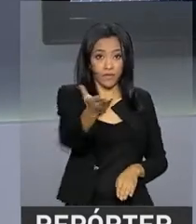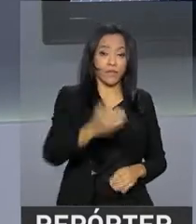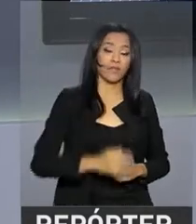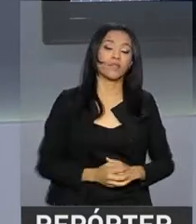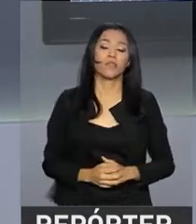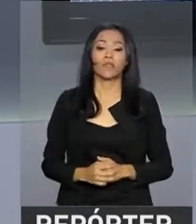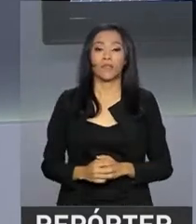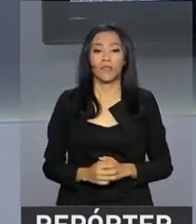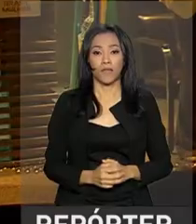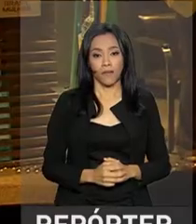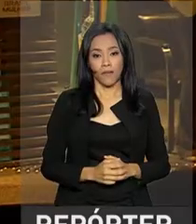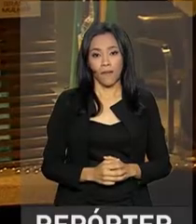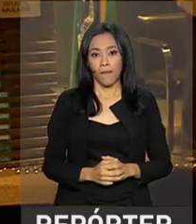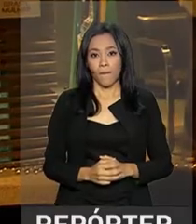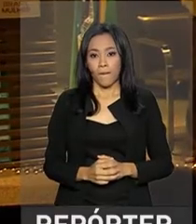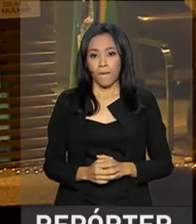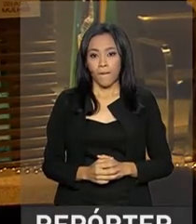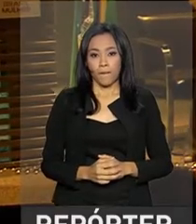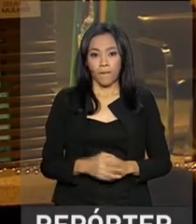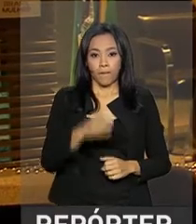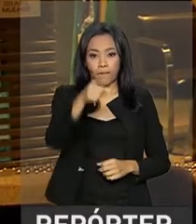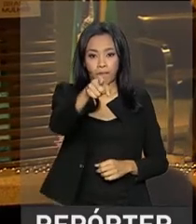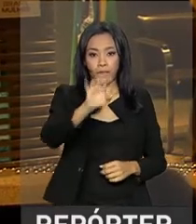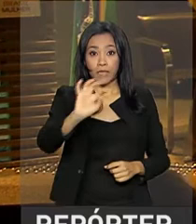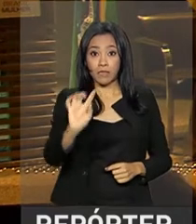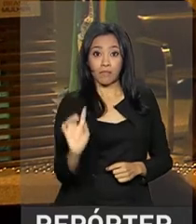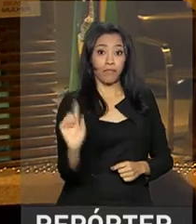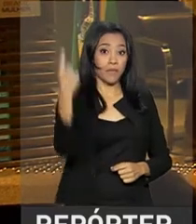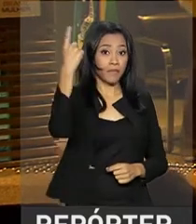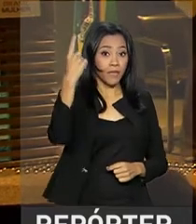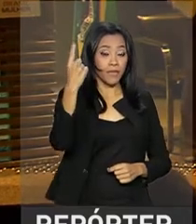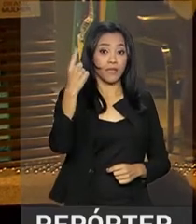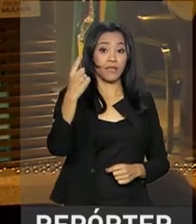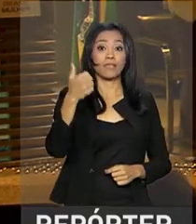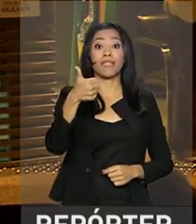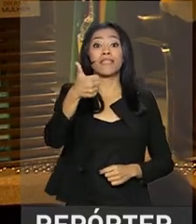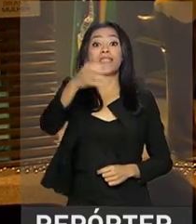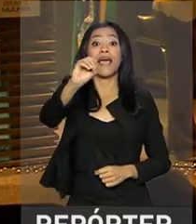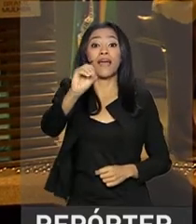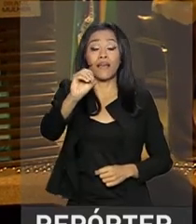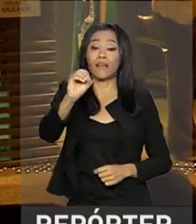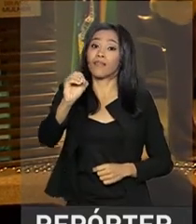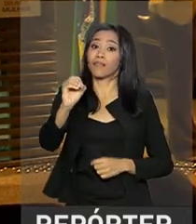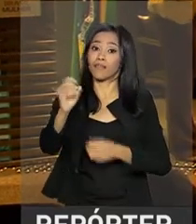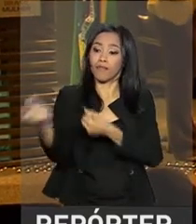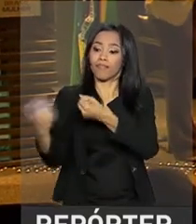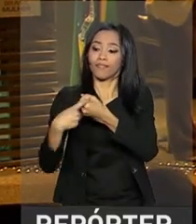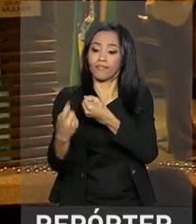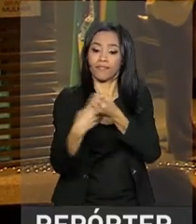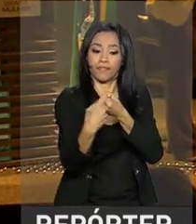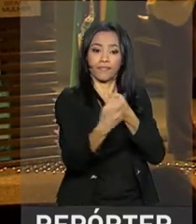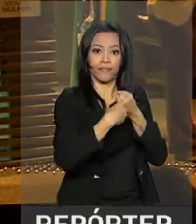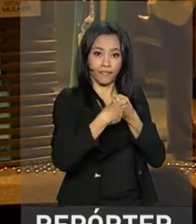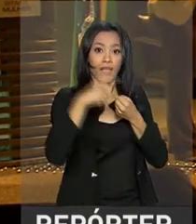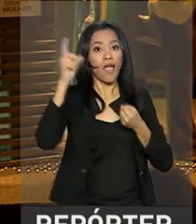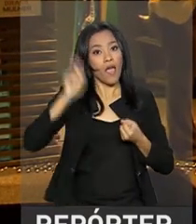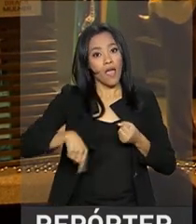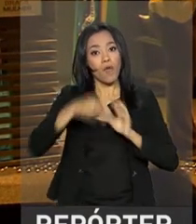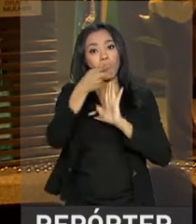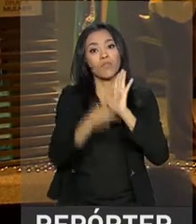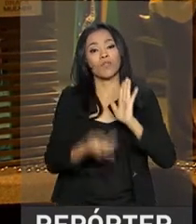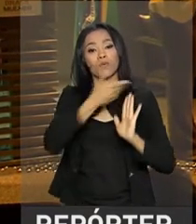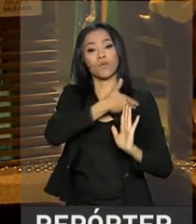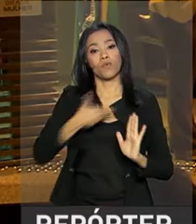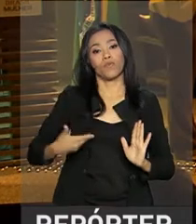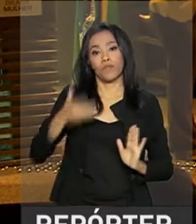sálvia são as primeiras 10 adesões à rede brasil mulher é um projeto do governo federal para